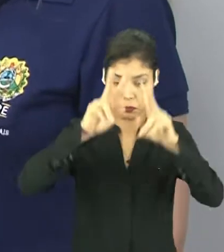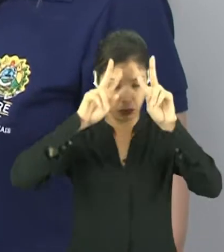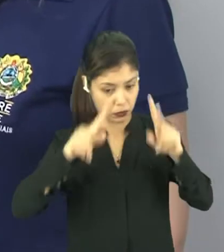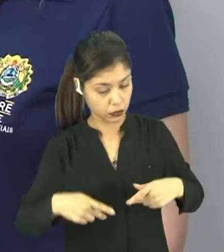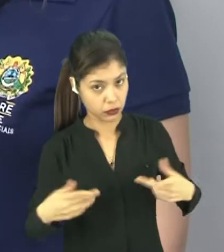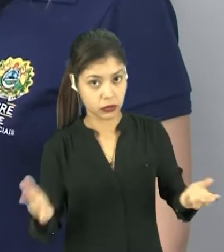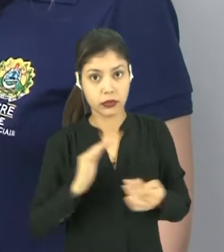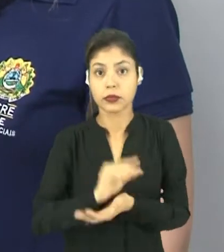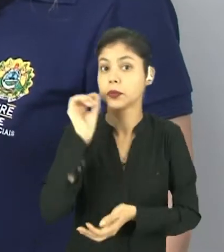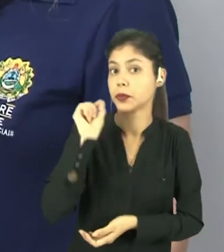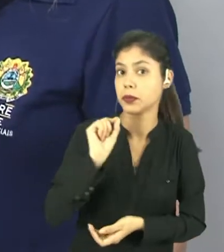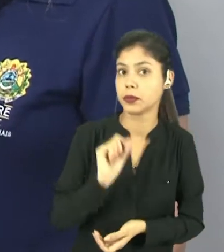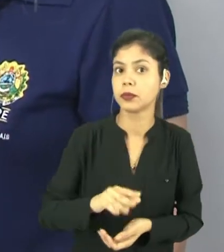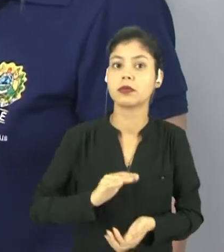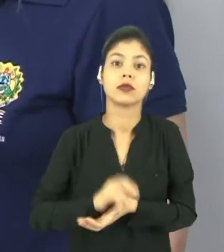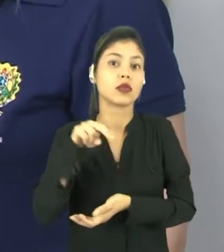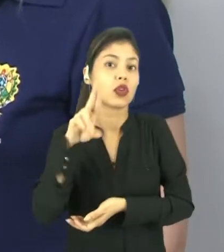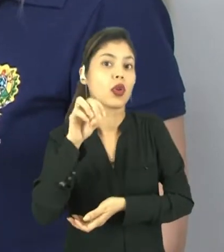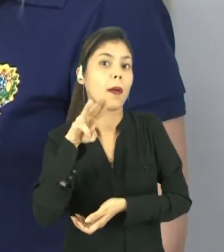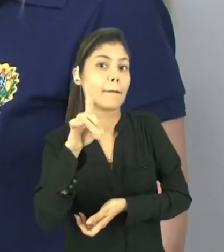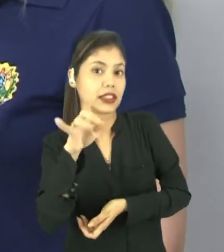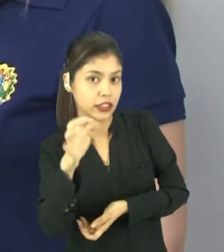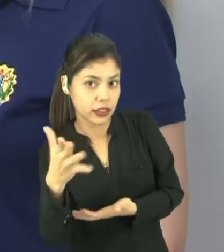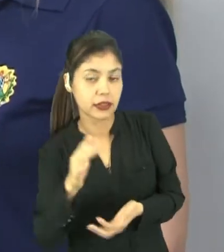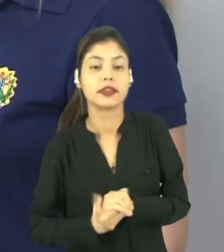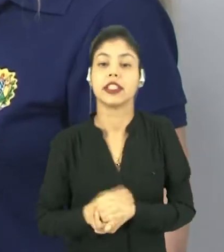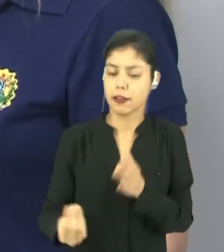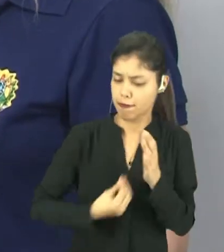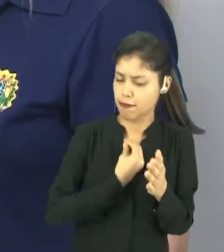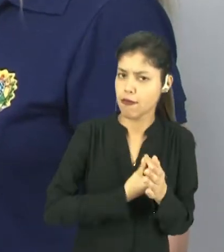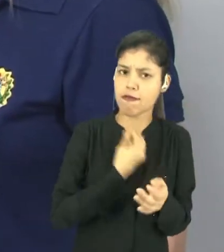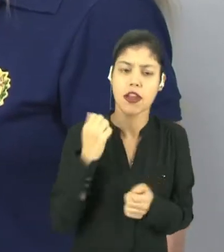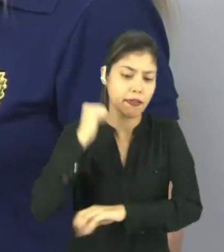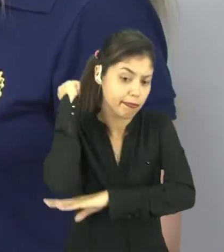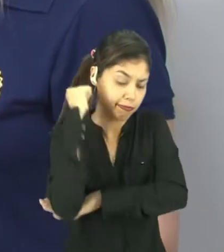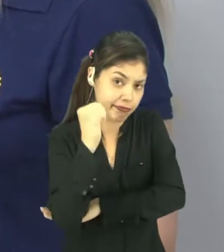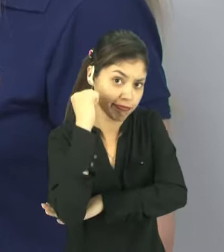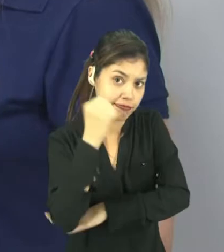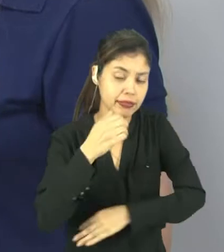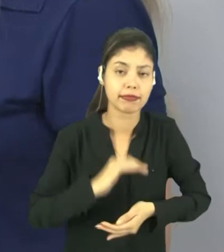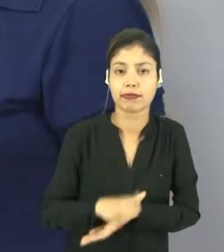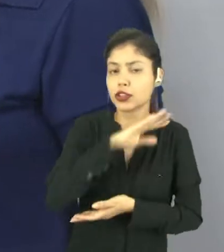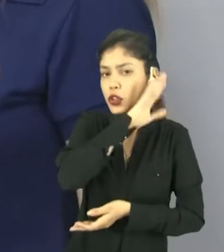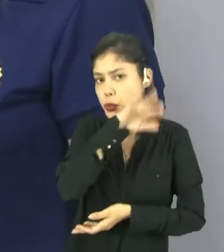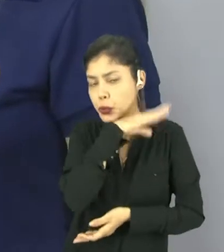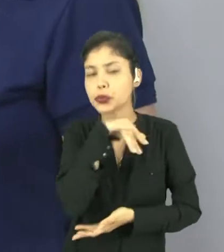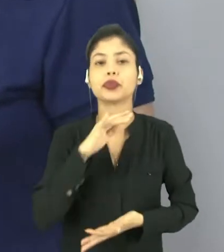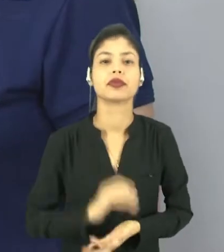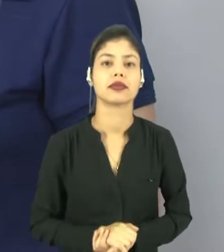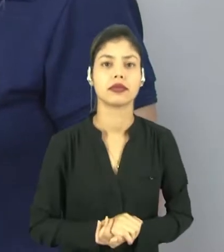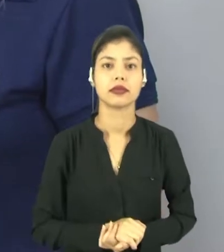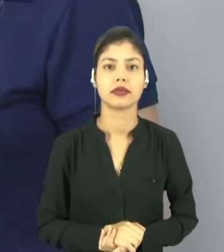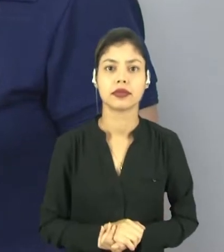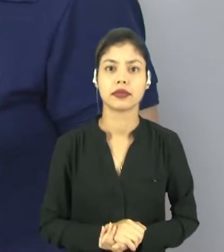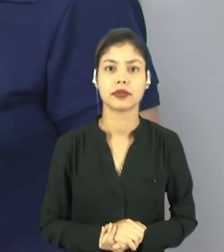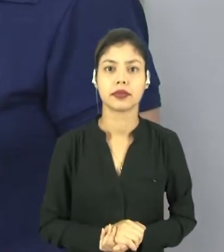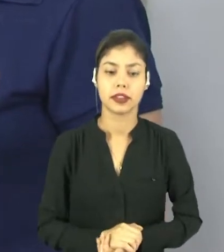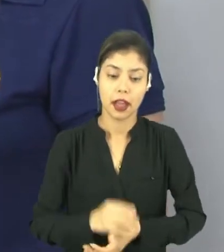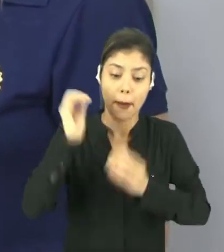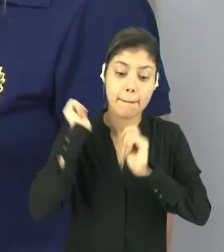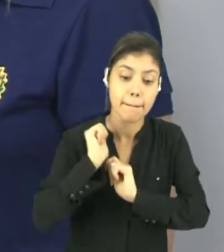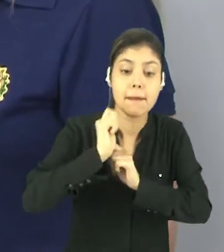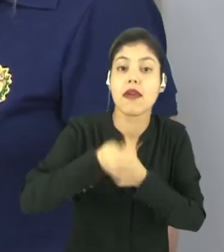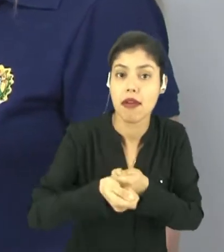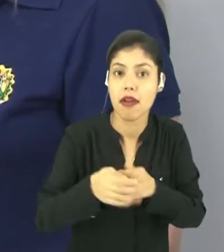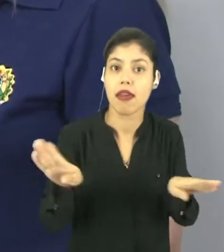humanos eram nômades. Eles viviam da caça de animais, da pesca e